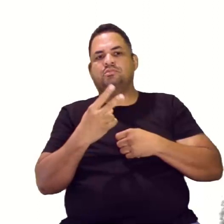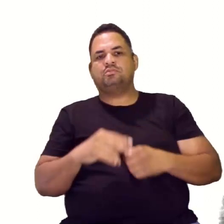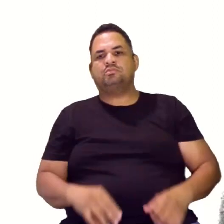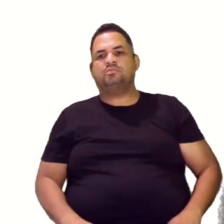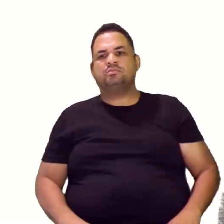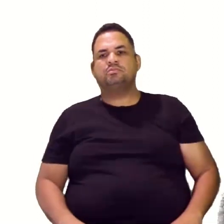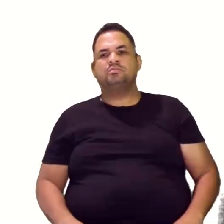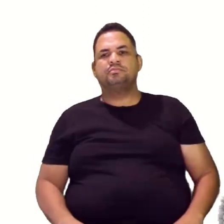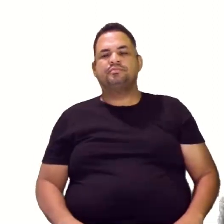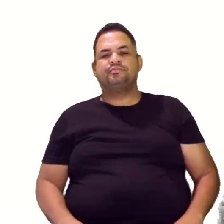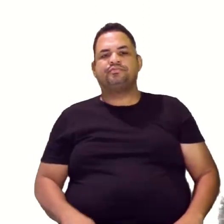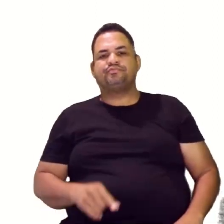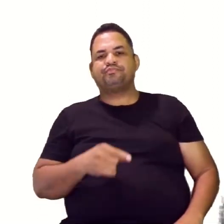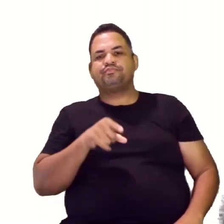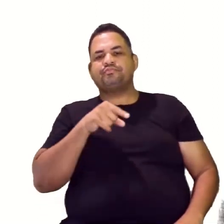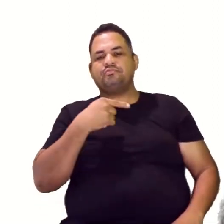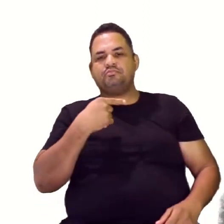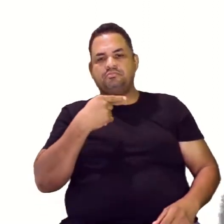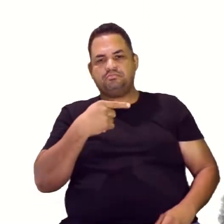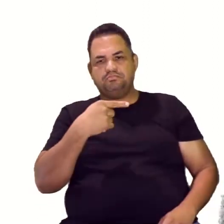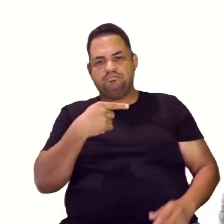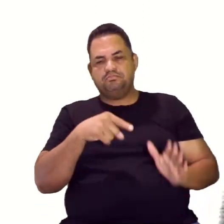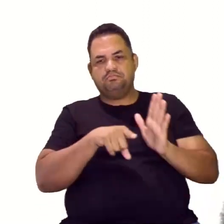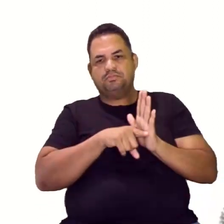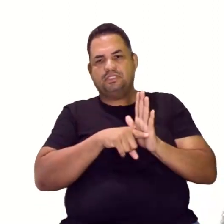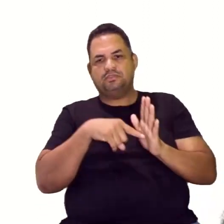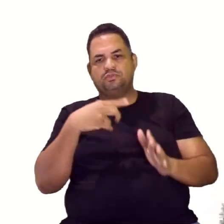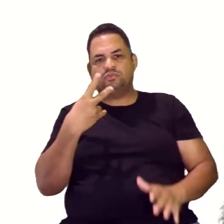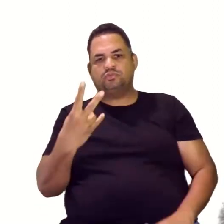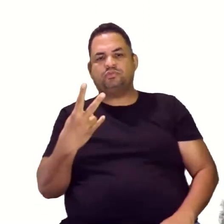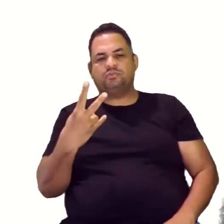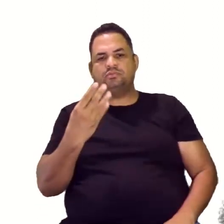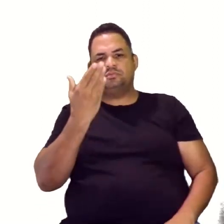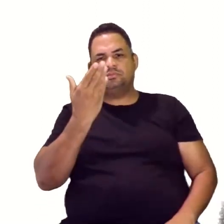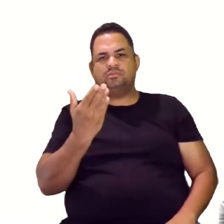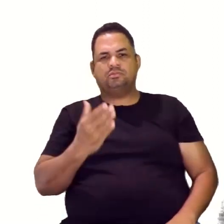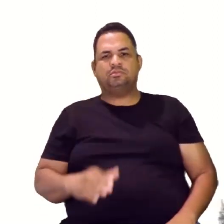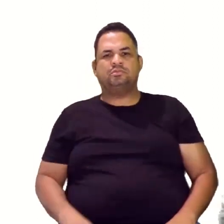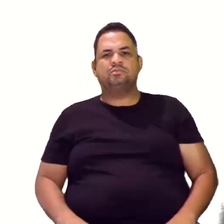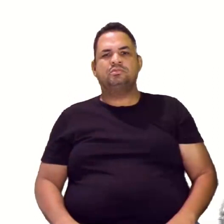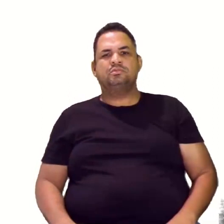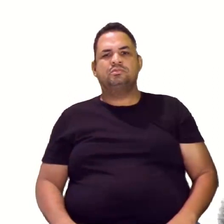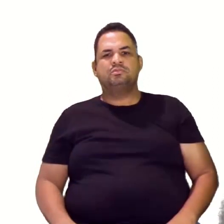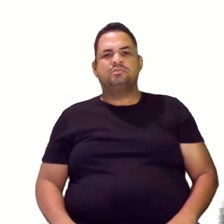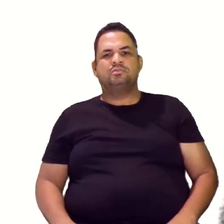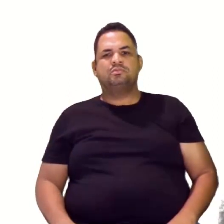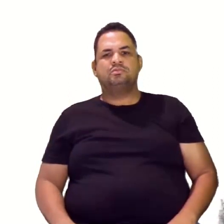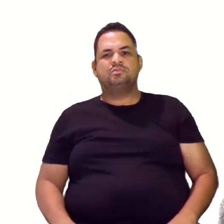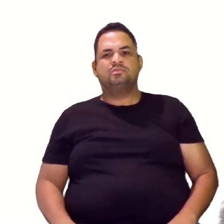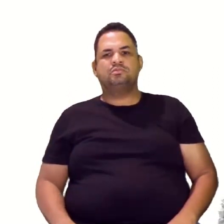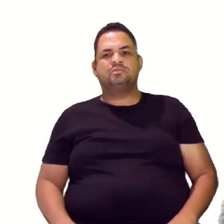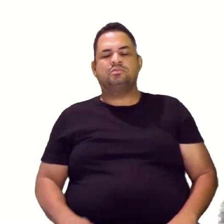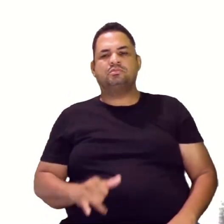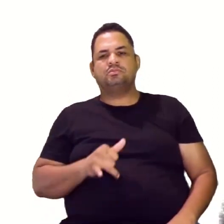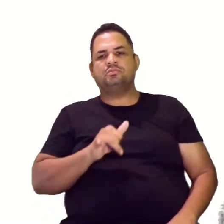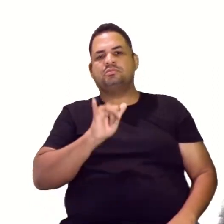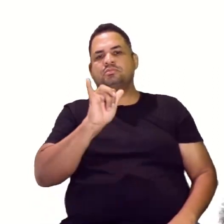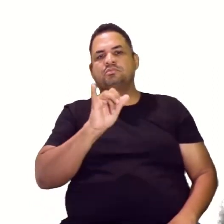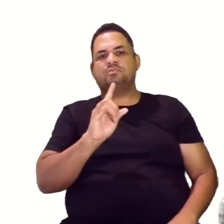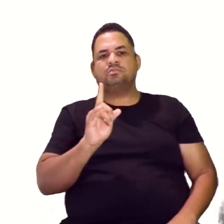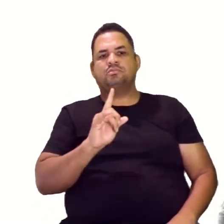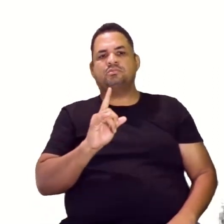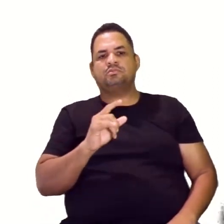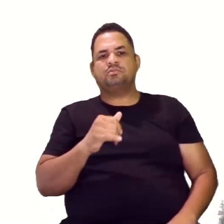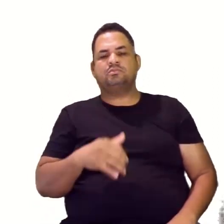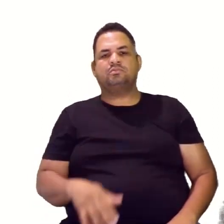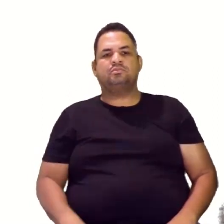é igual a quem? Menos 2. É igual a menos 2, porque agora o que foi dado foi a imagem, foi os resultados. Ou seja, em y, né? Não em f